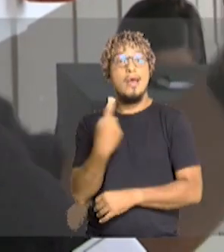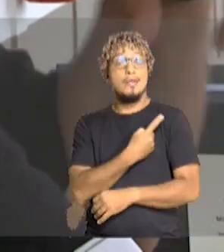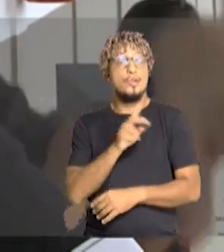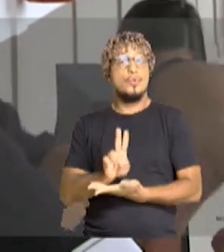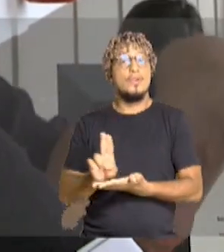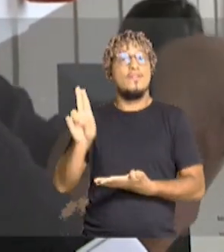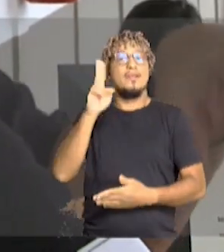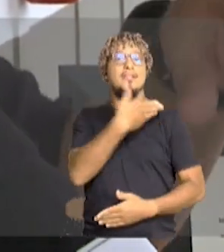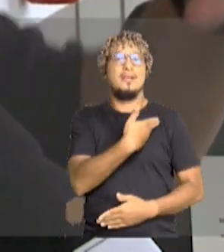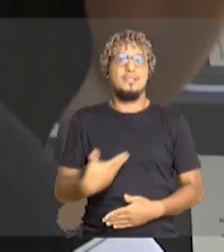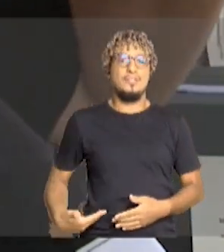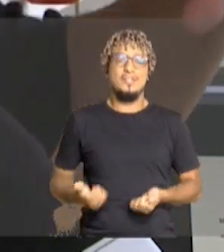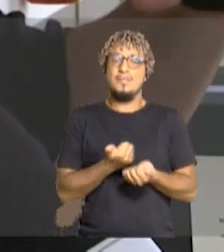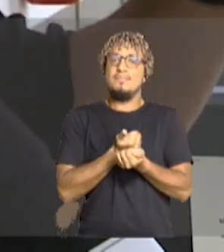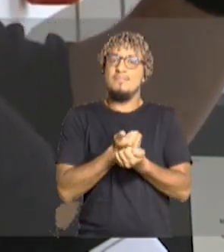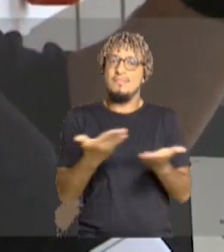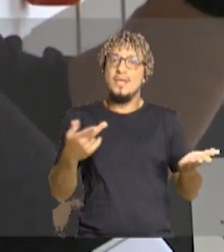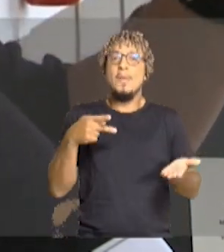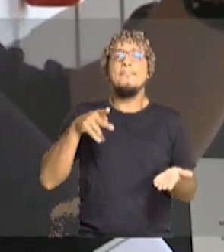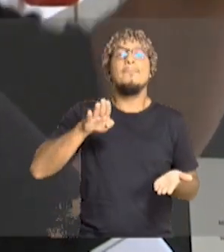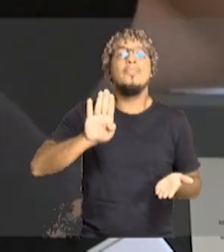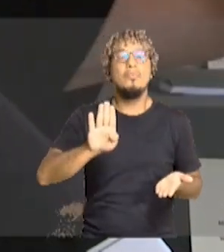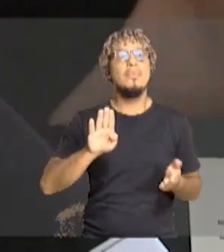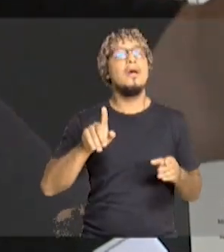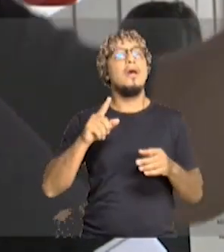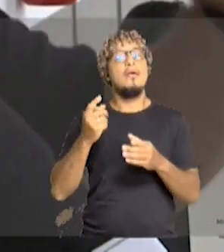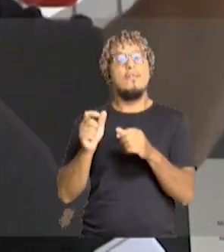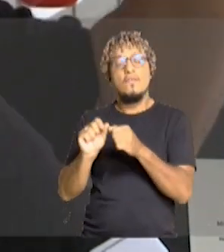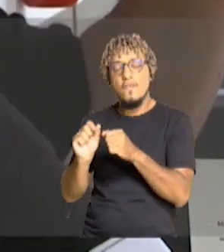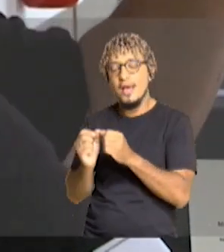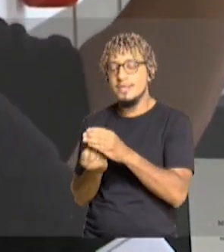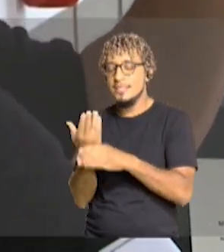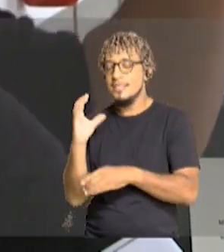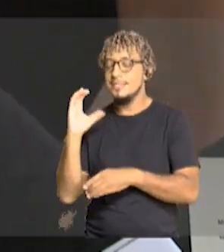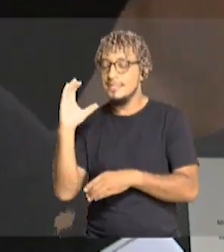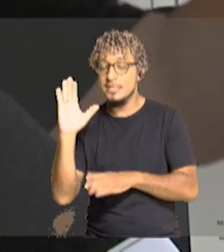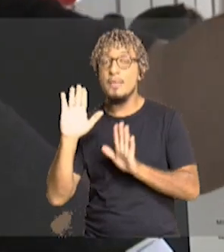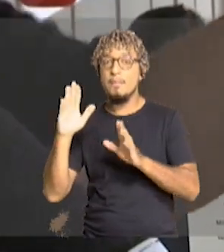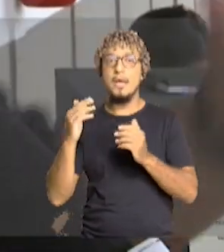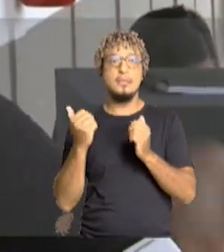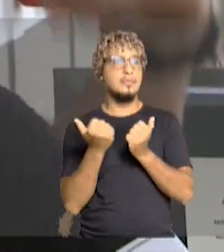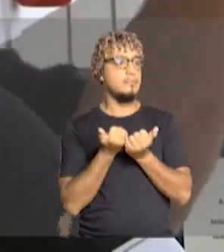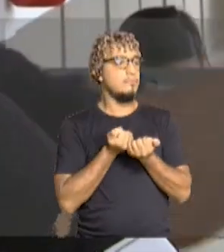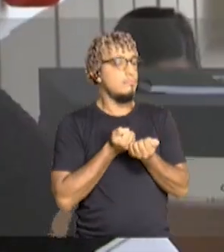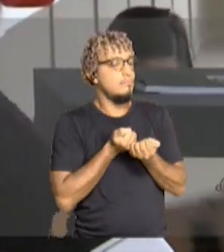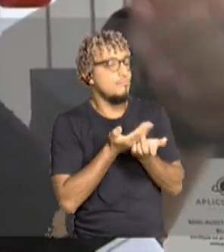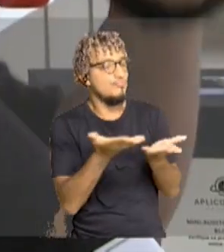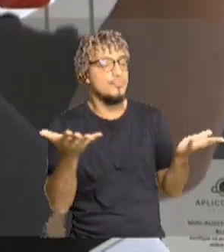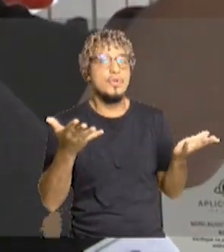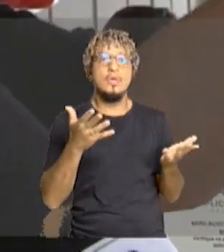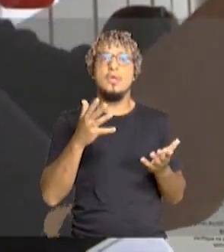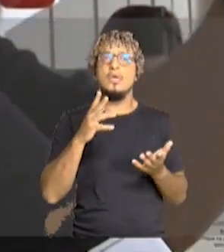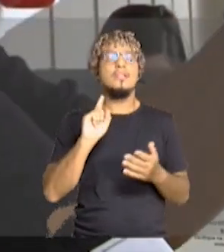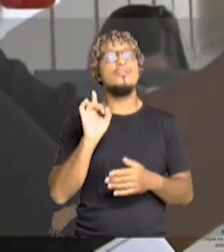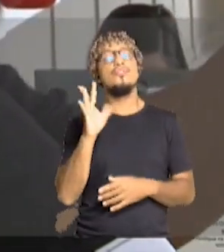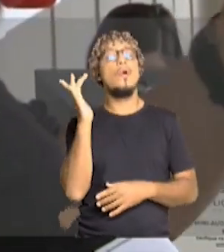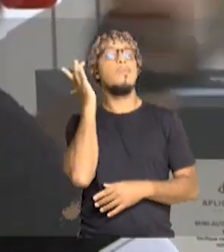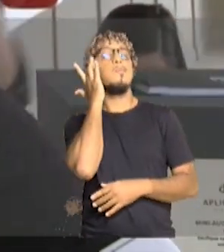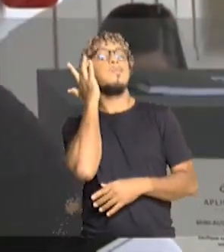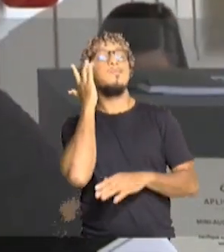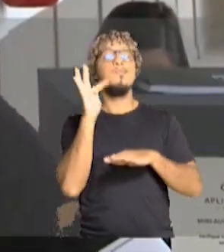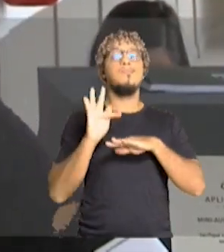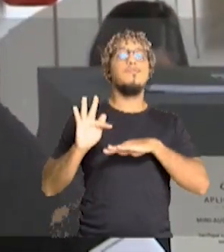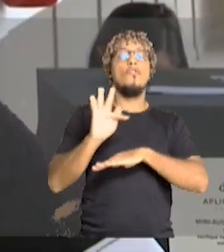é claro produzir ciência mas uma ciência que também saia né não assim apenas para forma né mas de verdade buscando